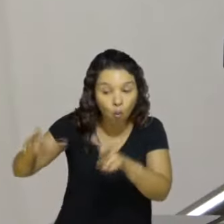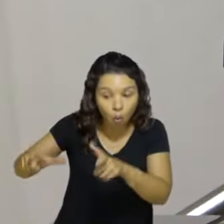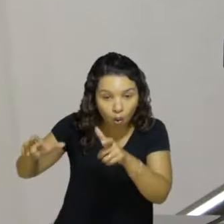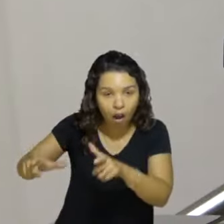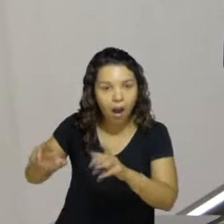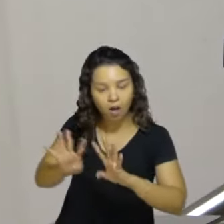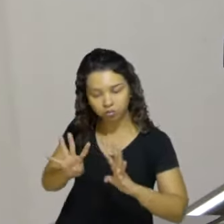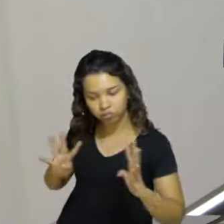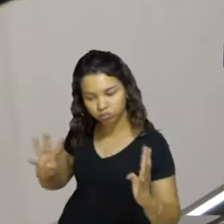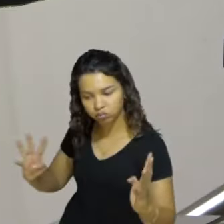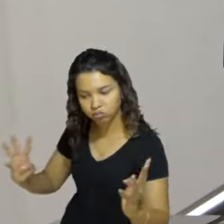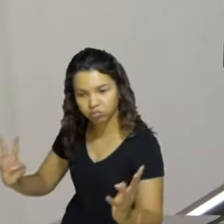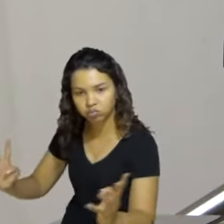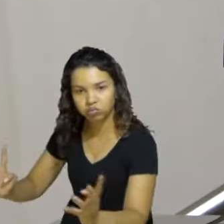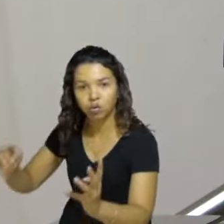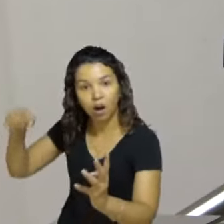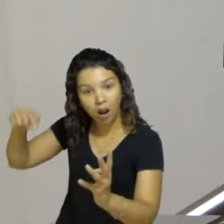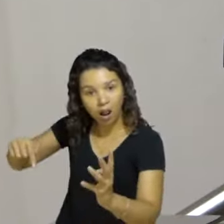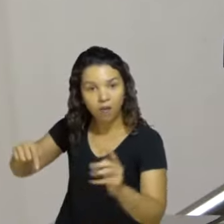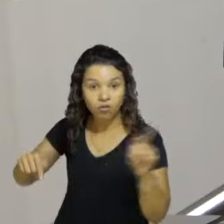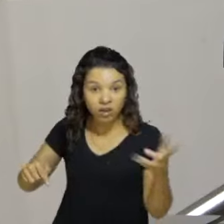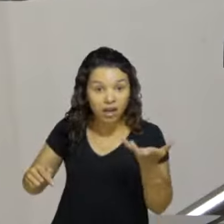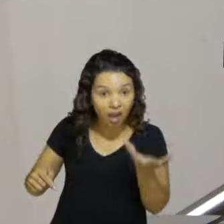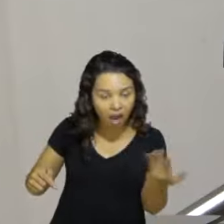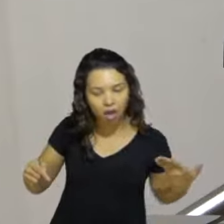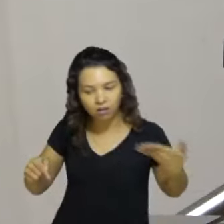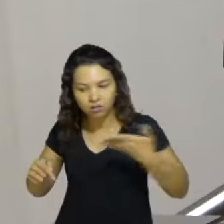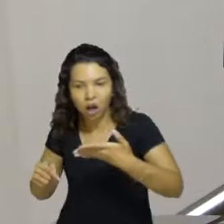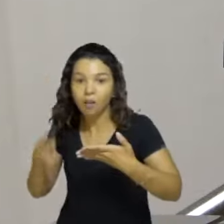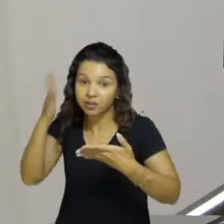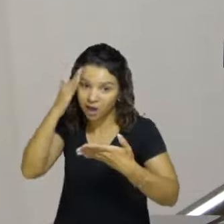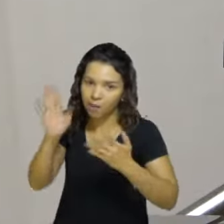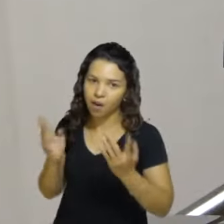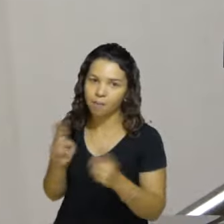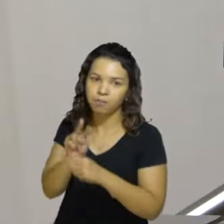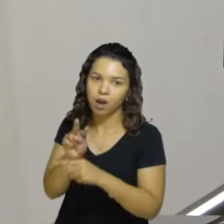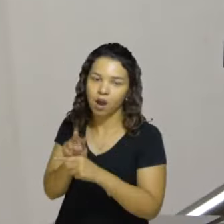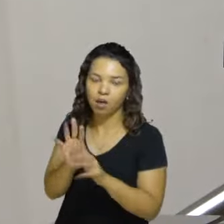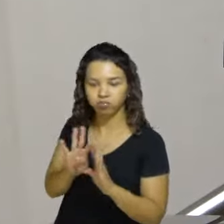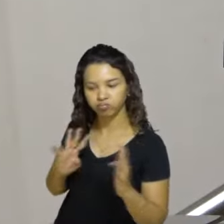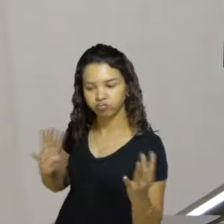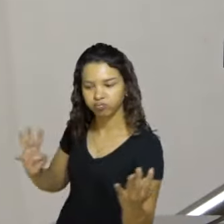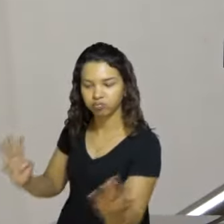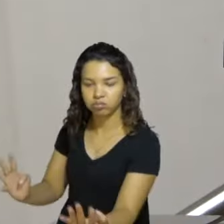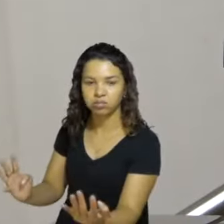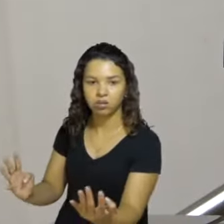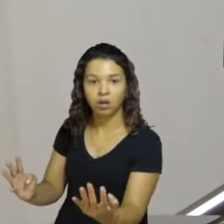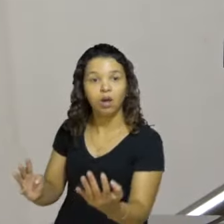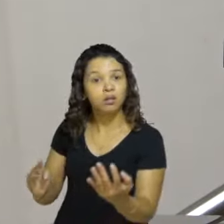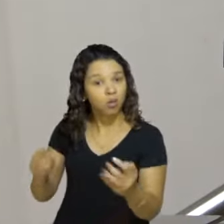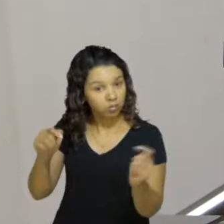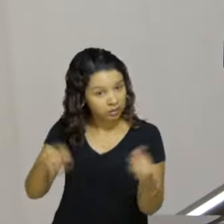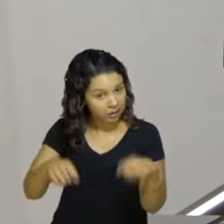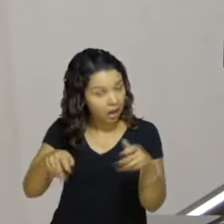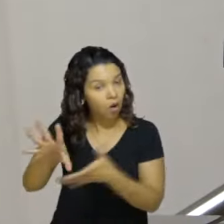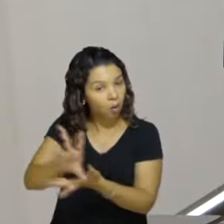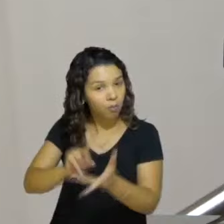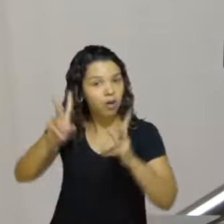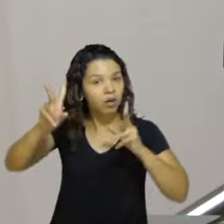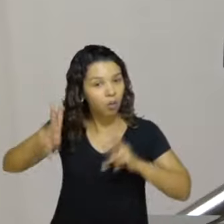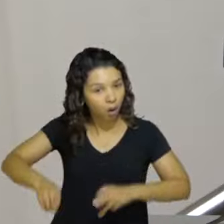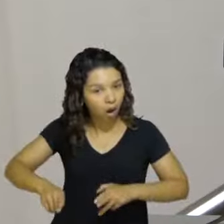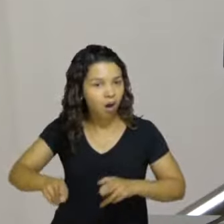que tem animais selvagens. Então, por que não cercar esse espaço, colocar animais que eles possam caçar? Isso é consciência, isso é ter